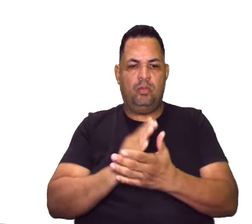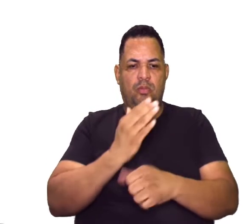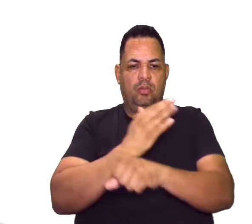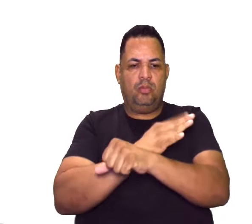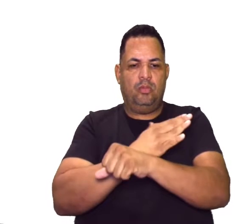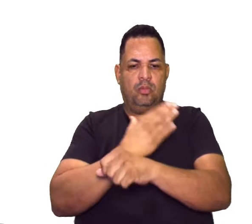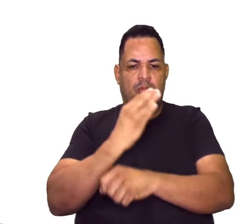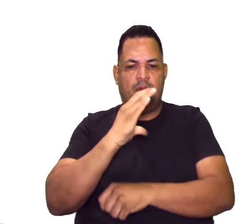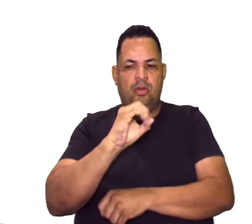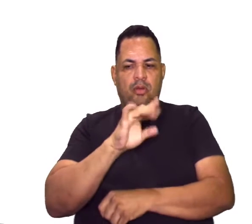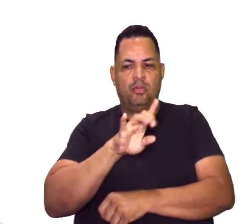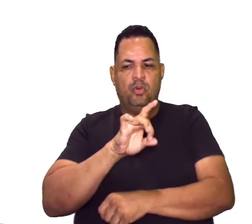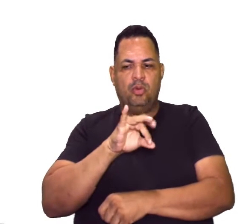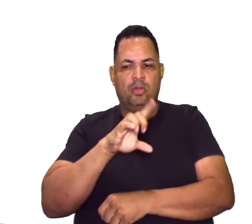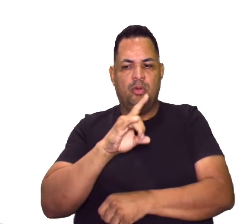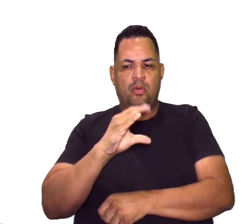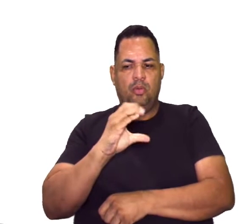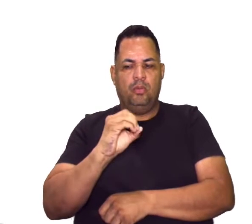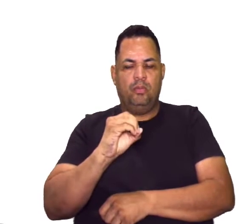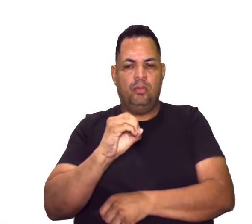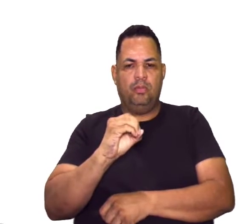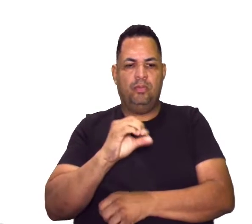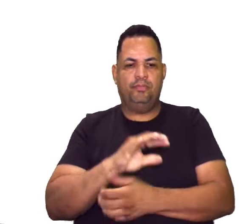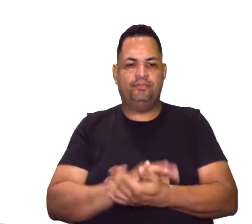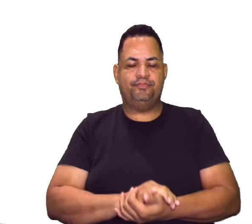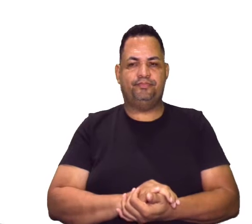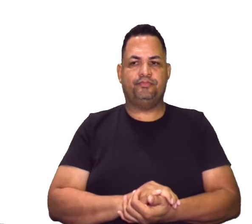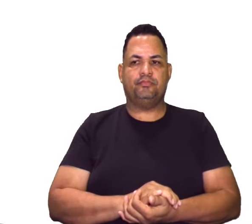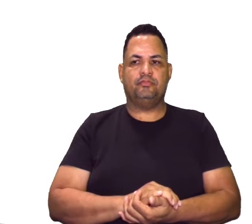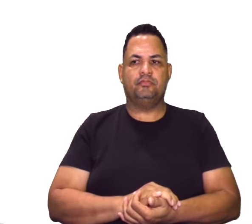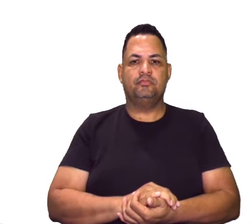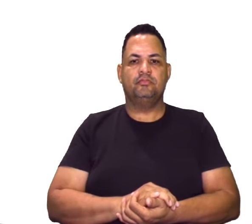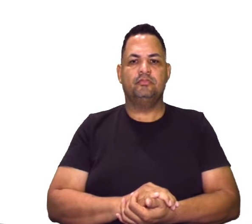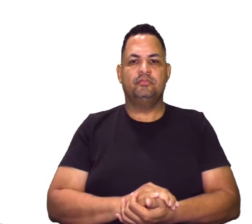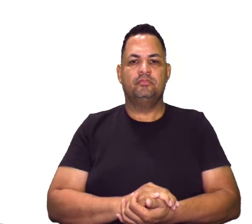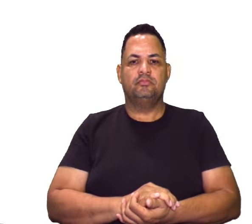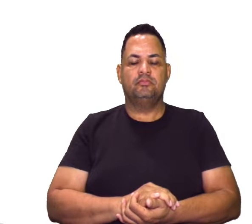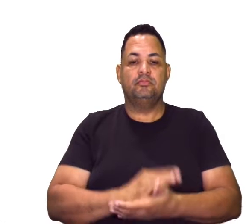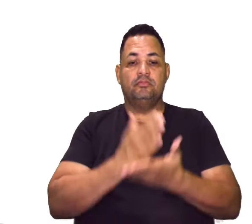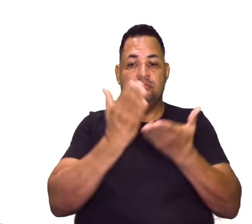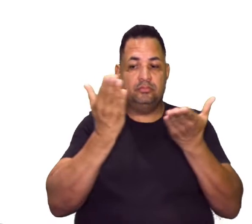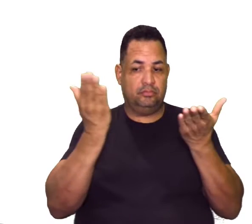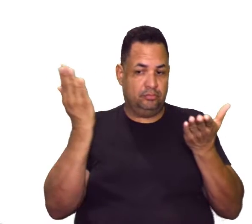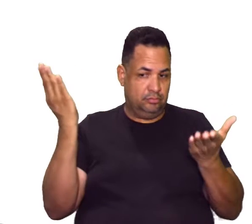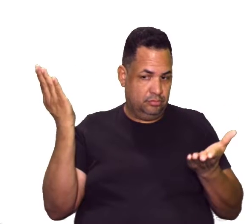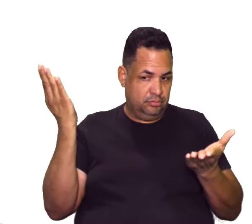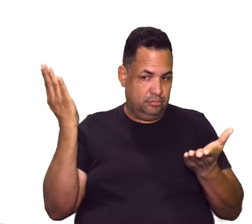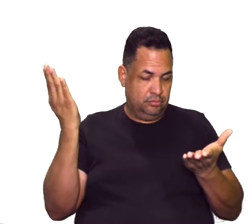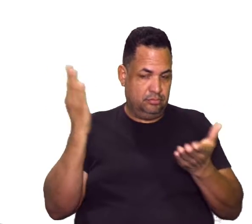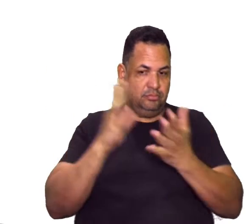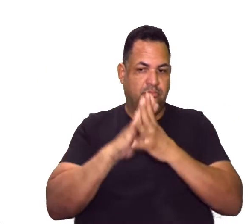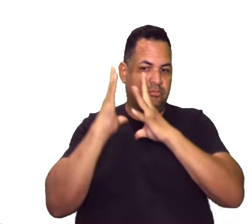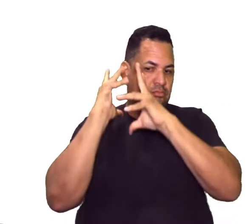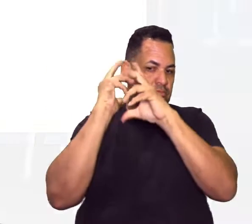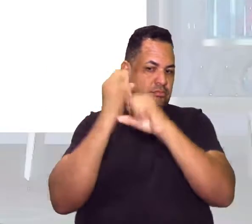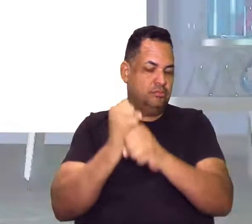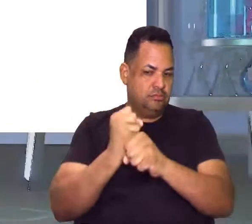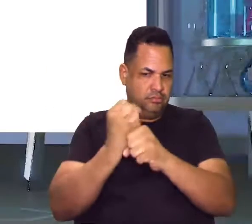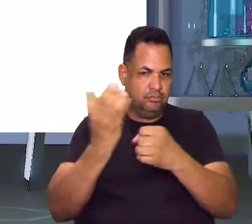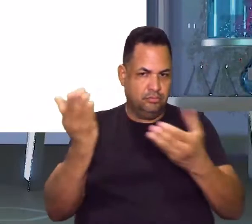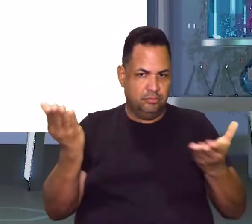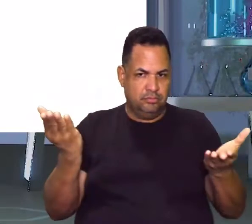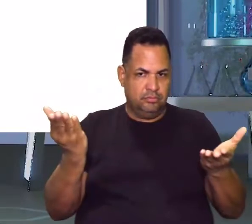ácido carbônico, tá bom? Então, meu aluno, diante dessa revisão que eu